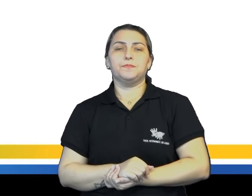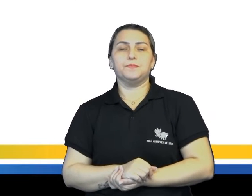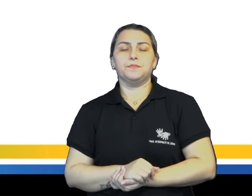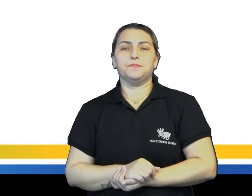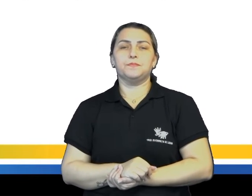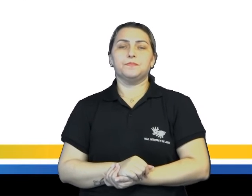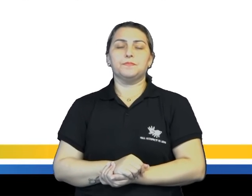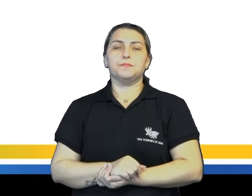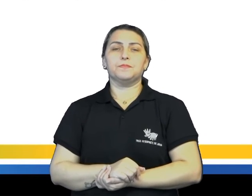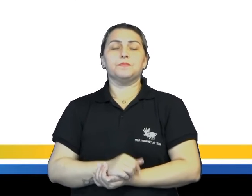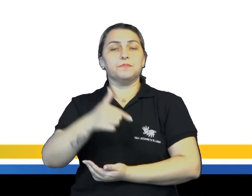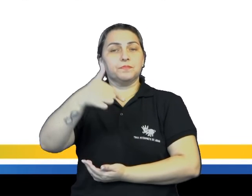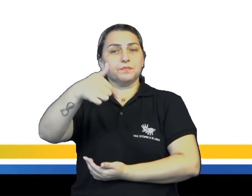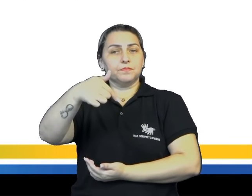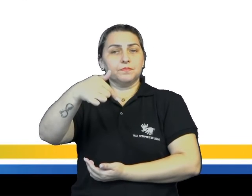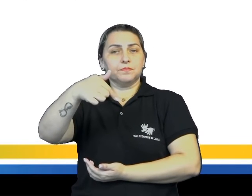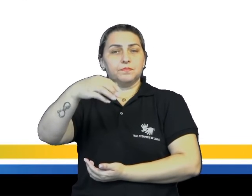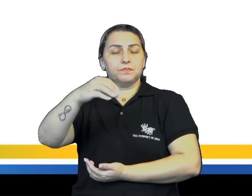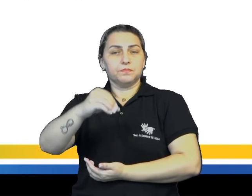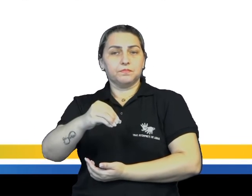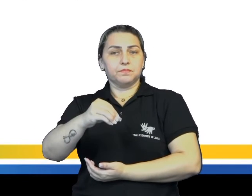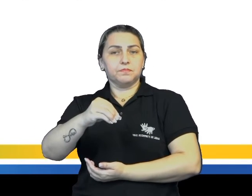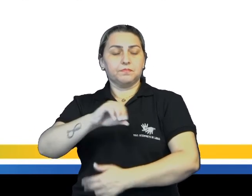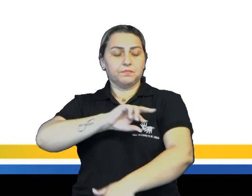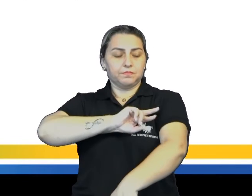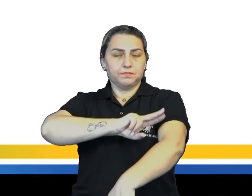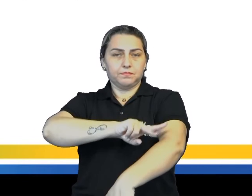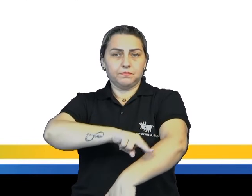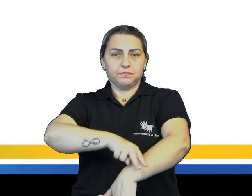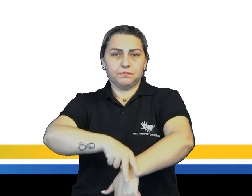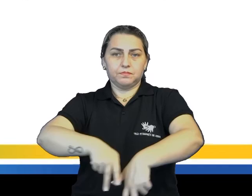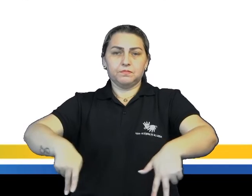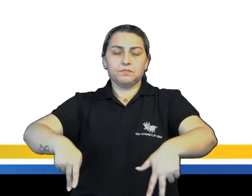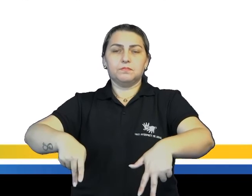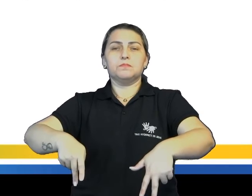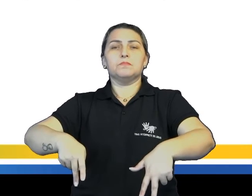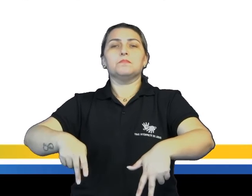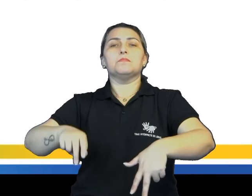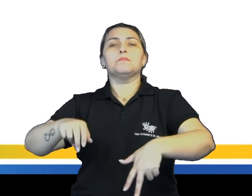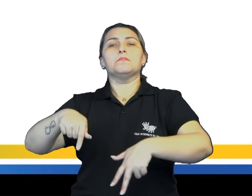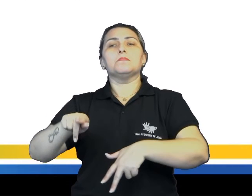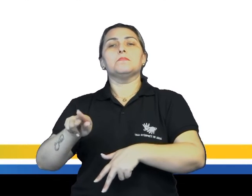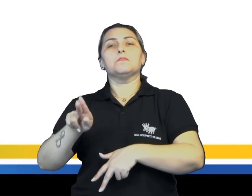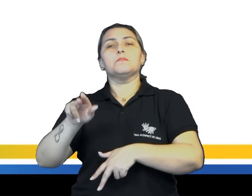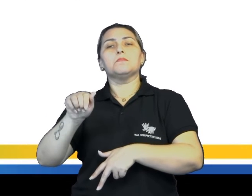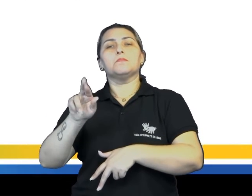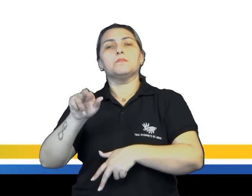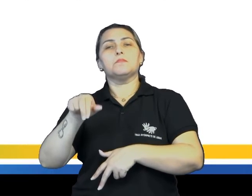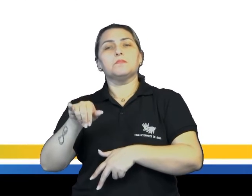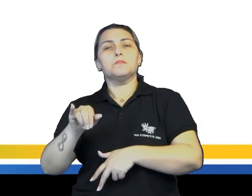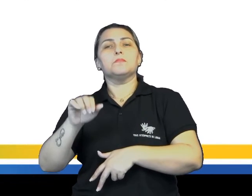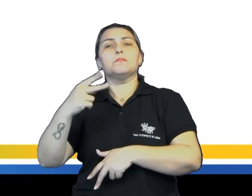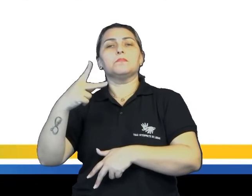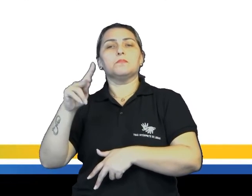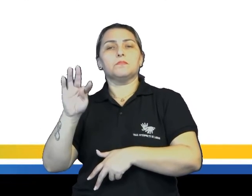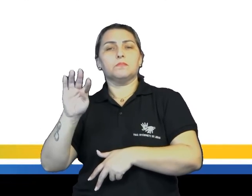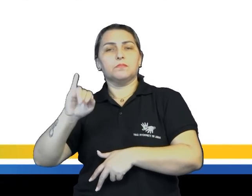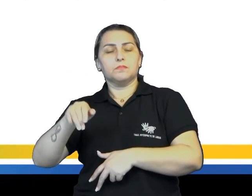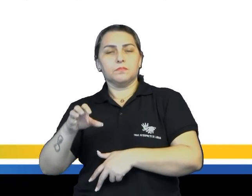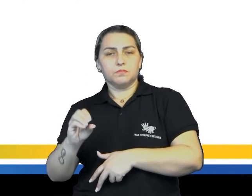de 70 etnias, dentre elas o Kalauá, Guarani, Bororó, Pataxó